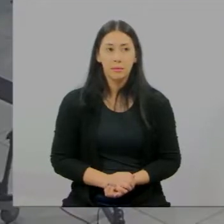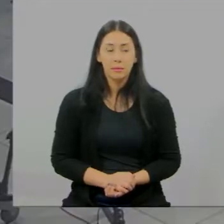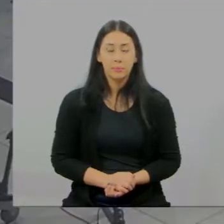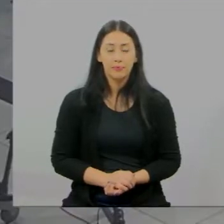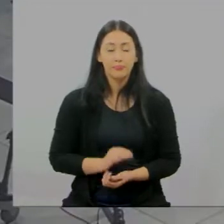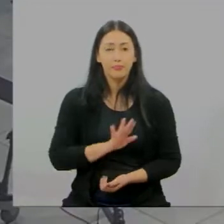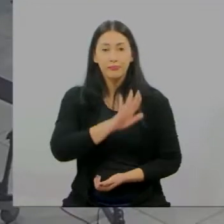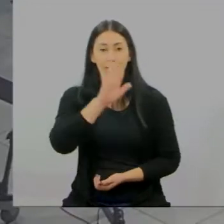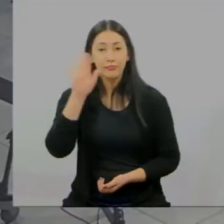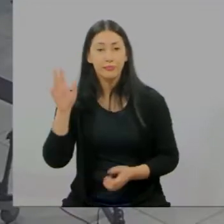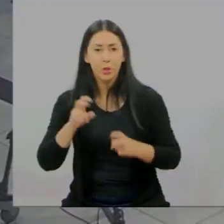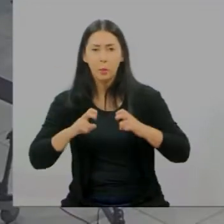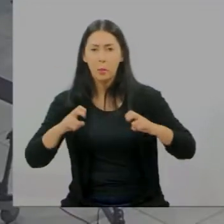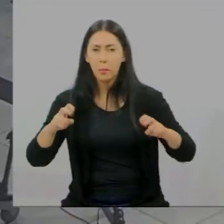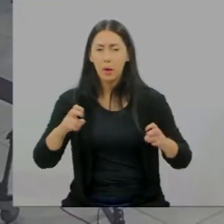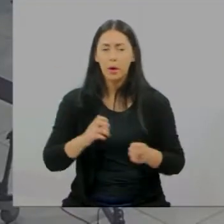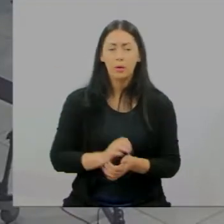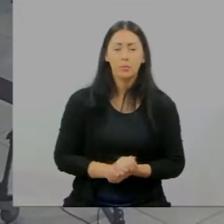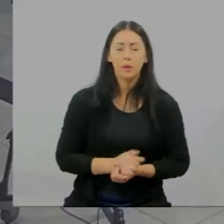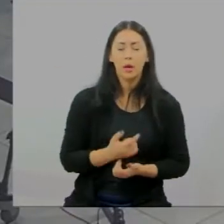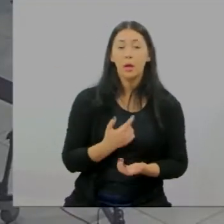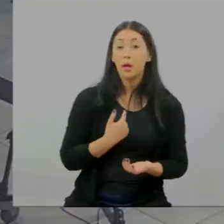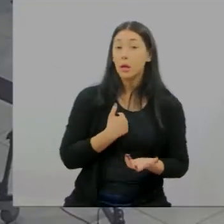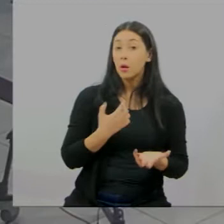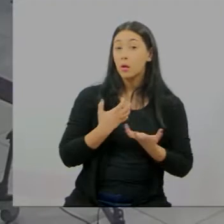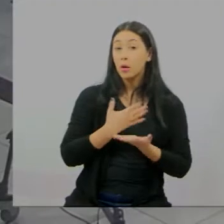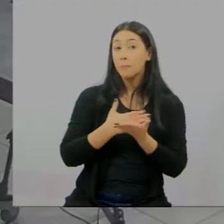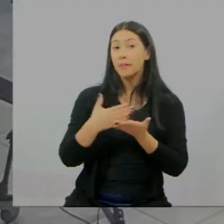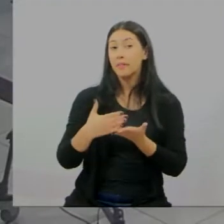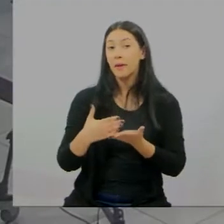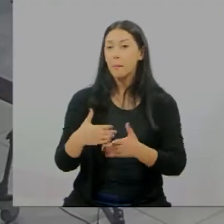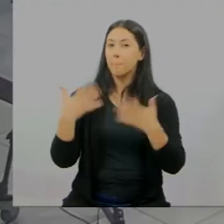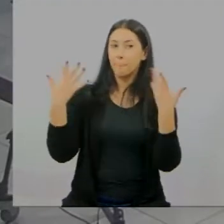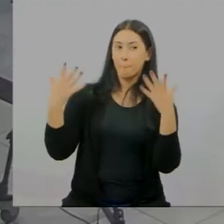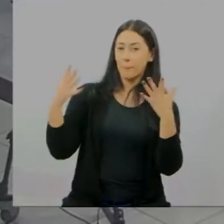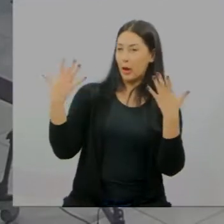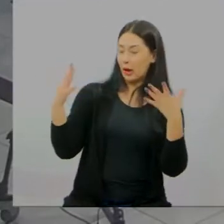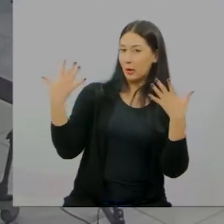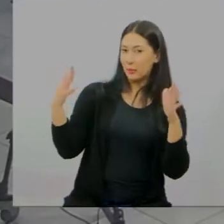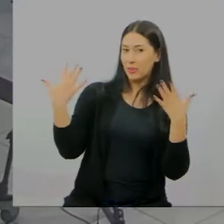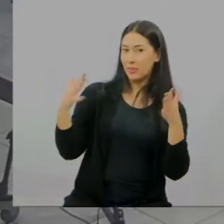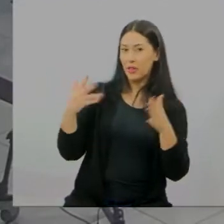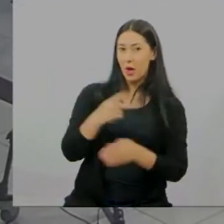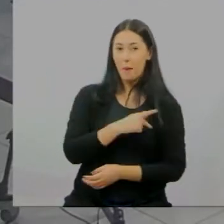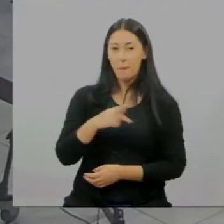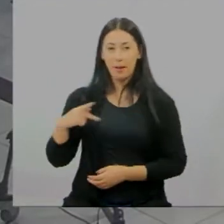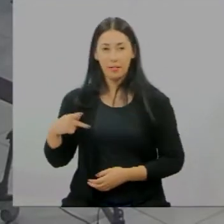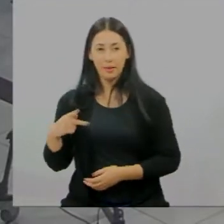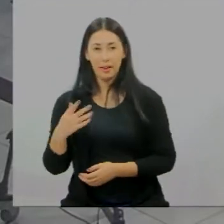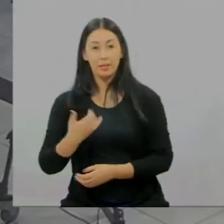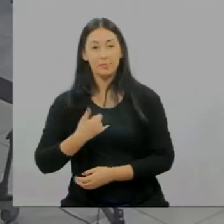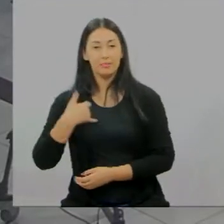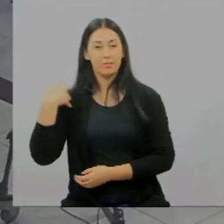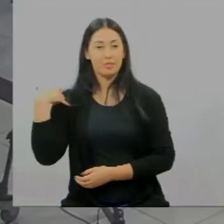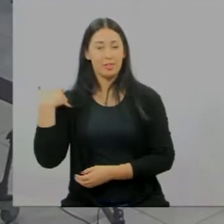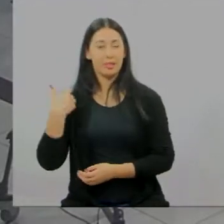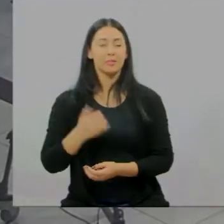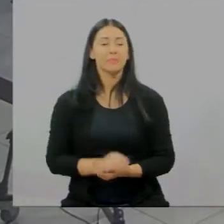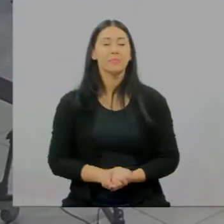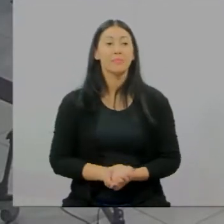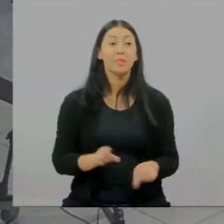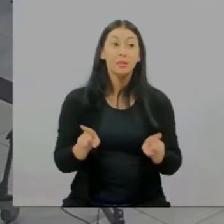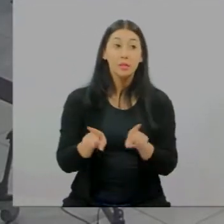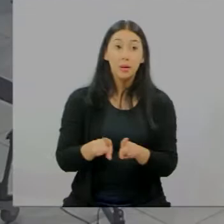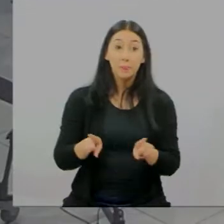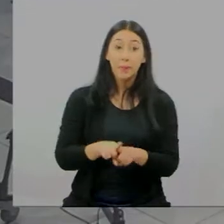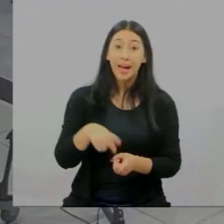Saudações à mesa. Eu quero iniciar parabenizando o presidente dessa casa pelo seu aniversário e também a